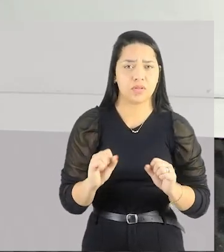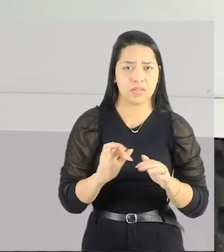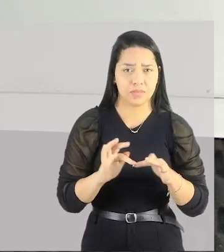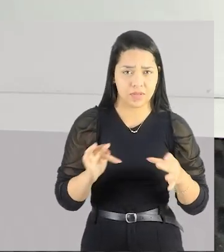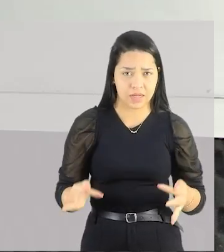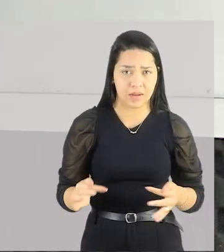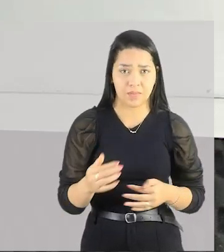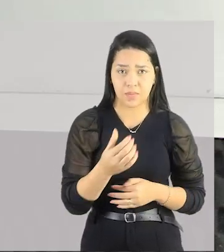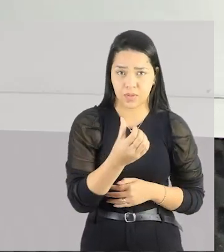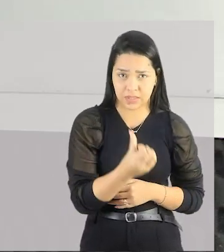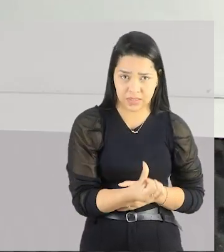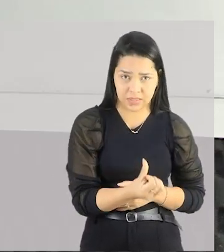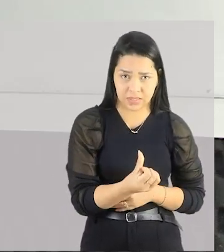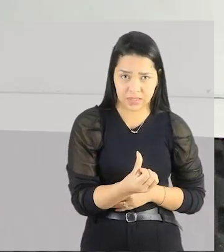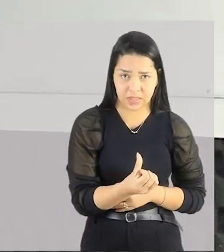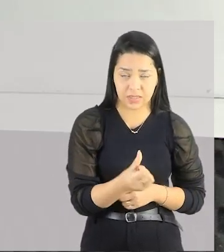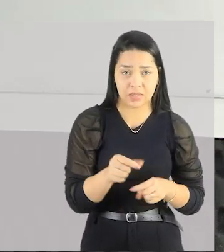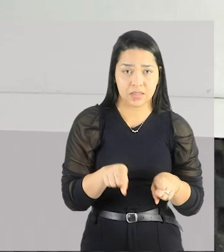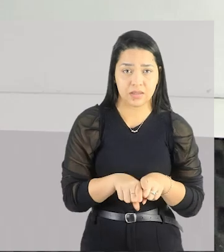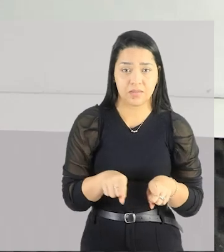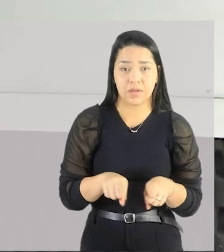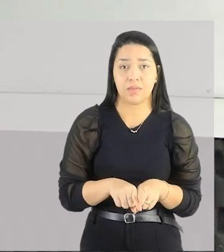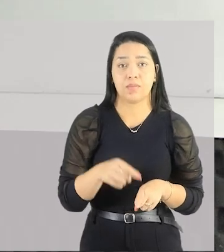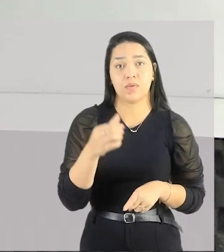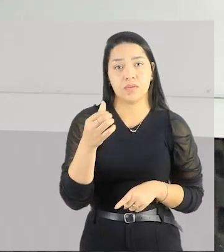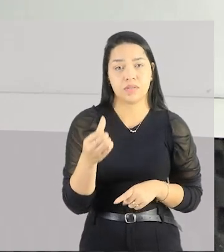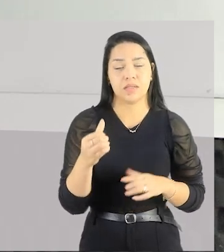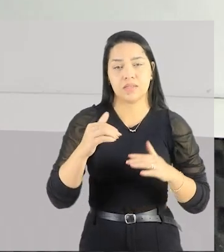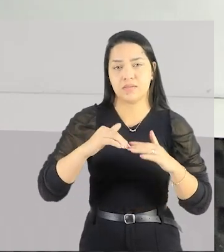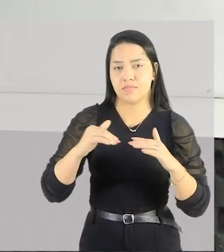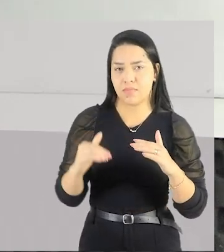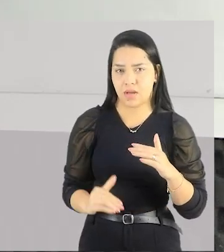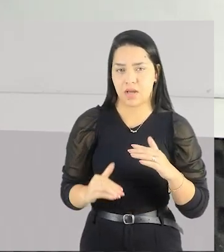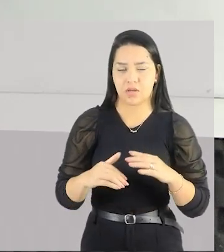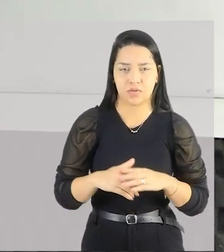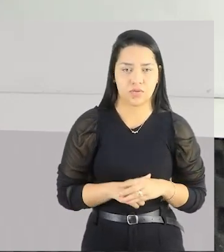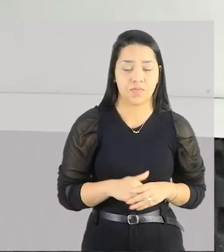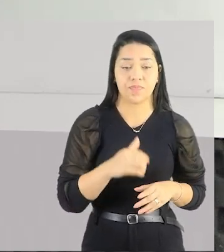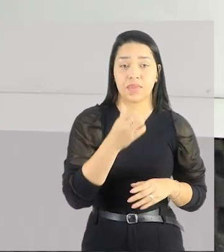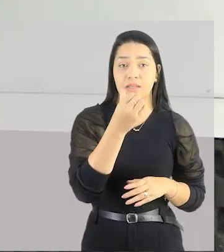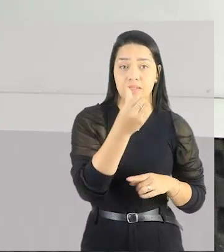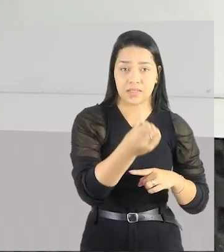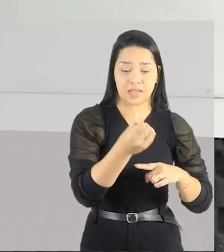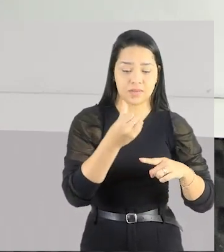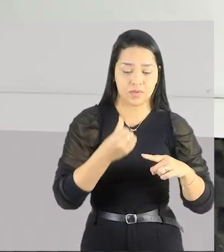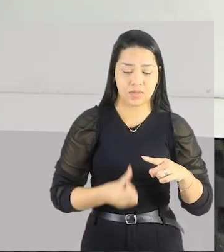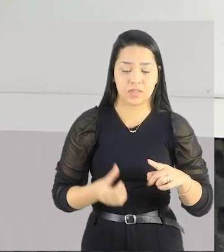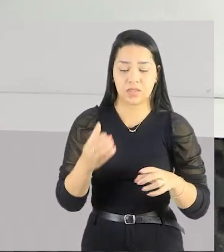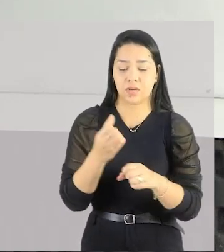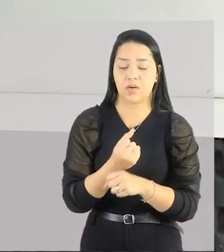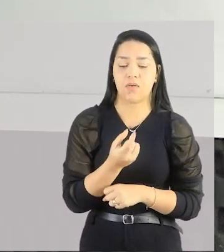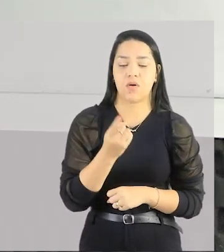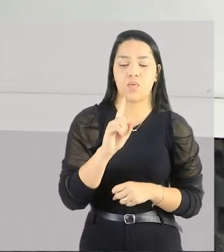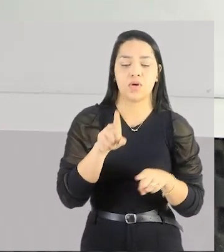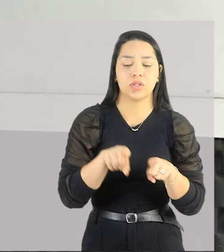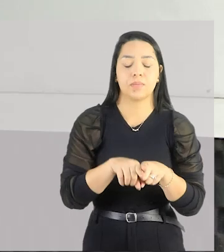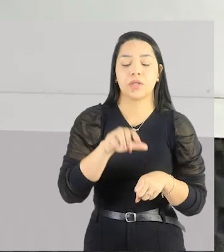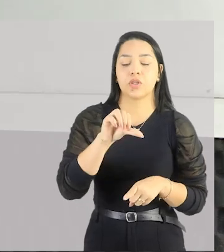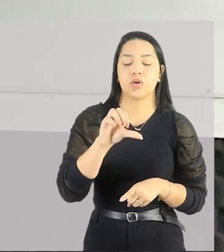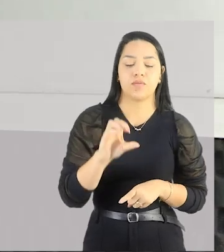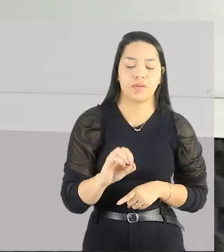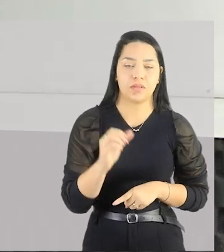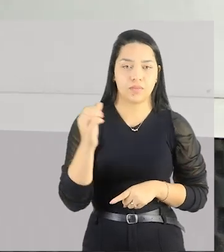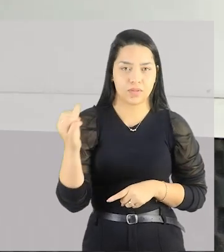simplificar por 6 em cima e por 6 embaixo. 6 por 6 vai dar 1 e 90 por